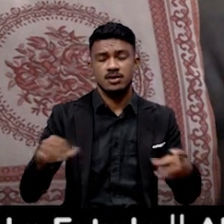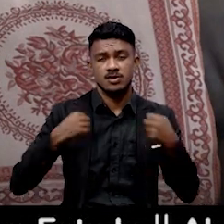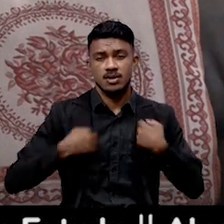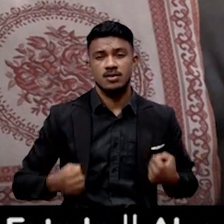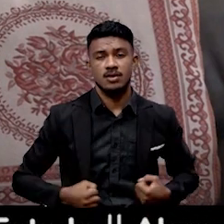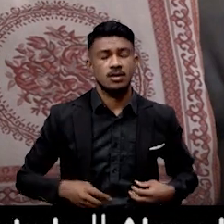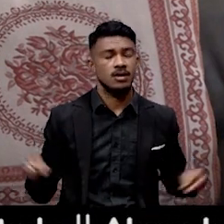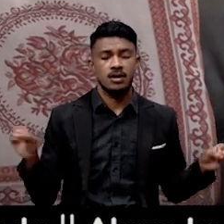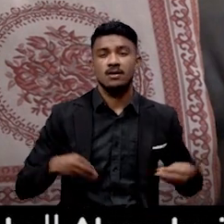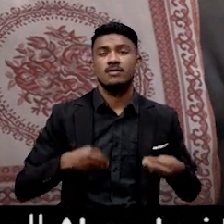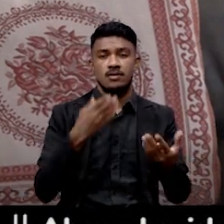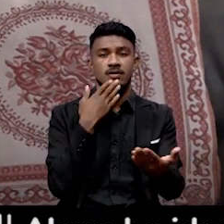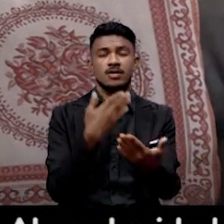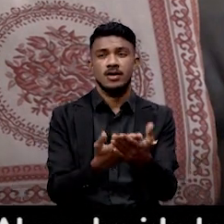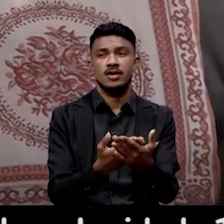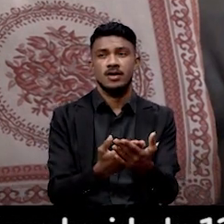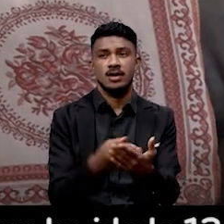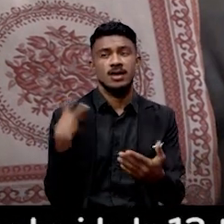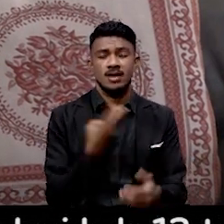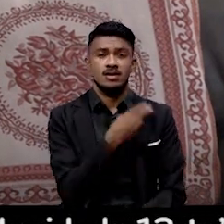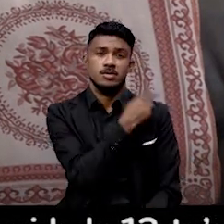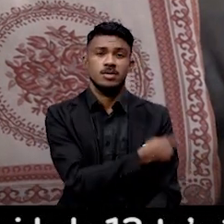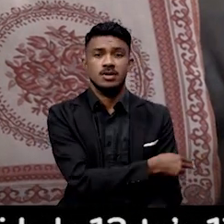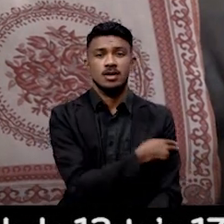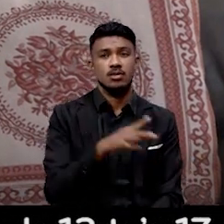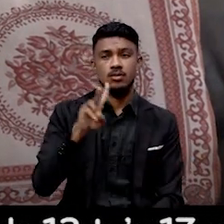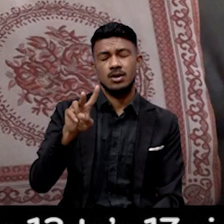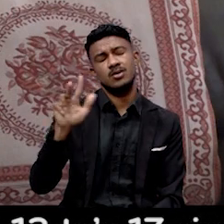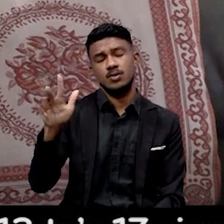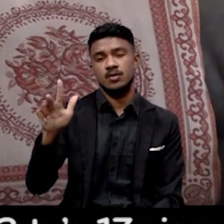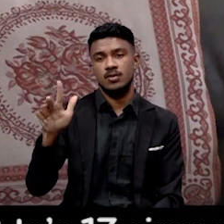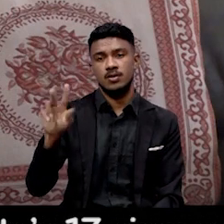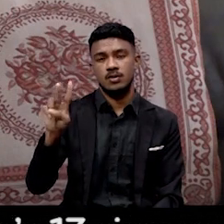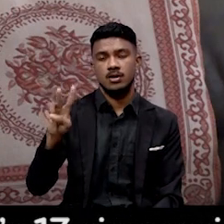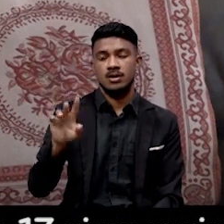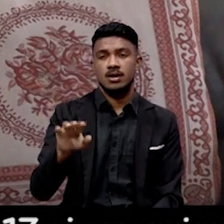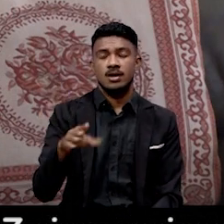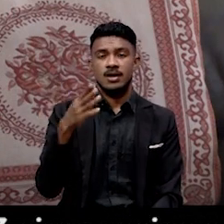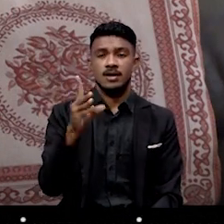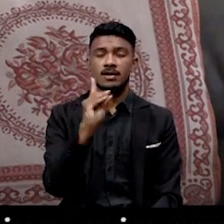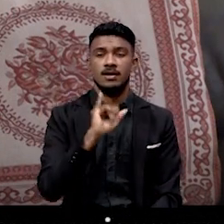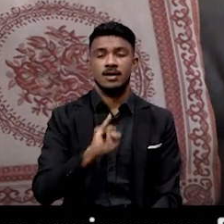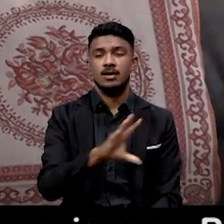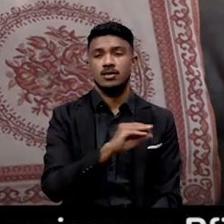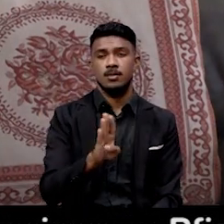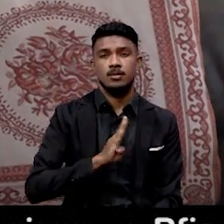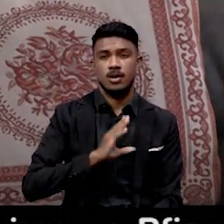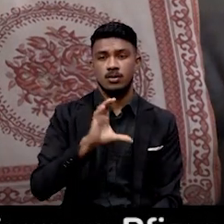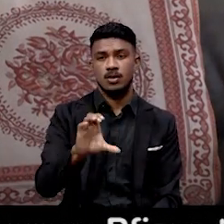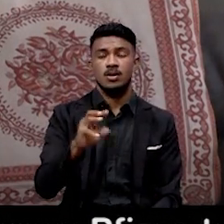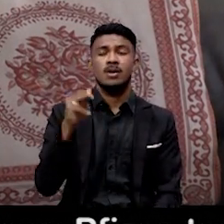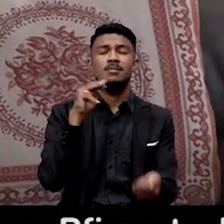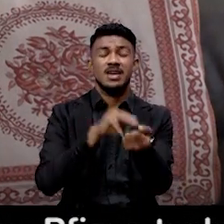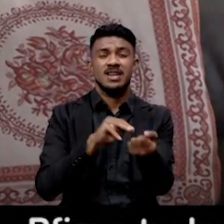dia, lá não funciona dia. E tem hospital rua deite, rua 14 não é rua deite, hospital Dili, hospital Balcão, médico nos oito